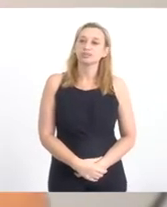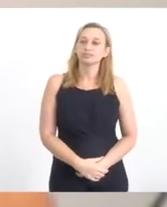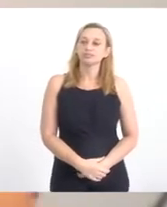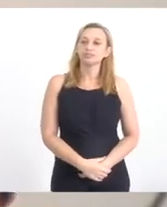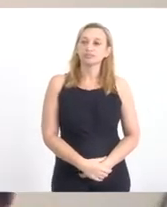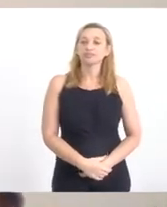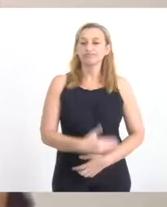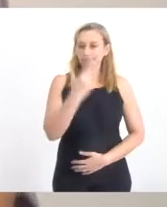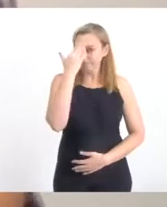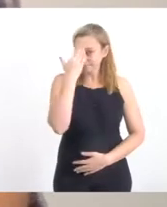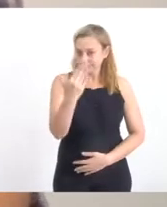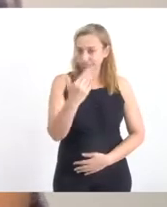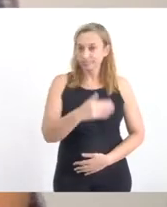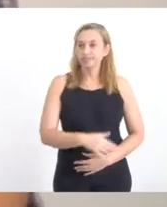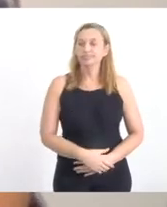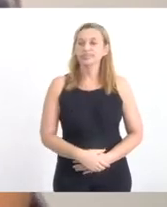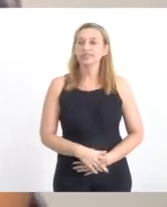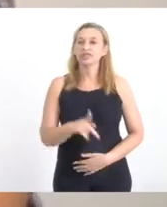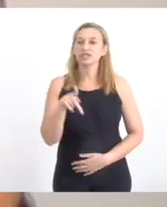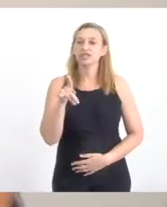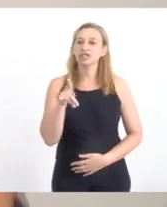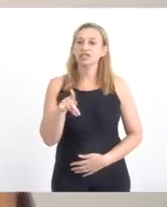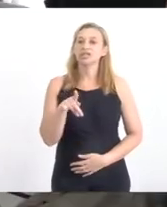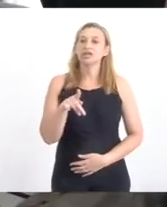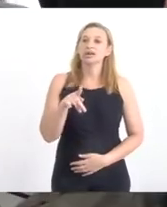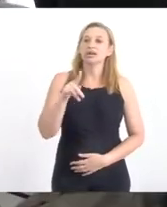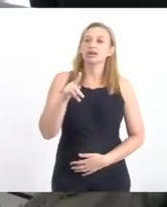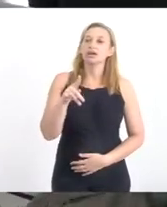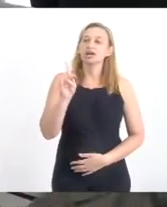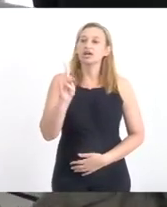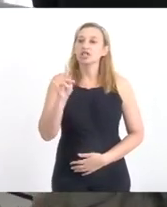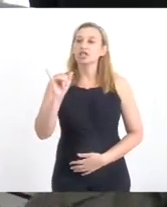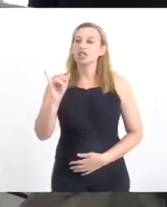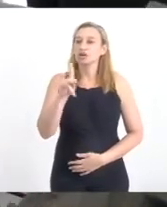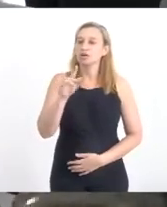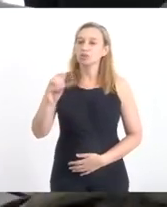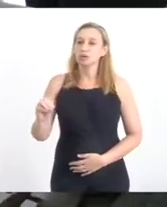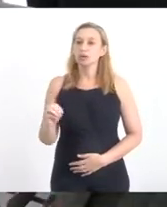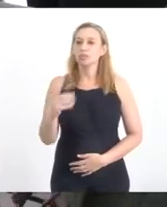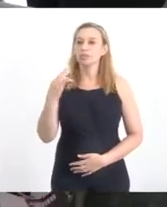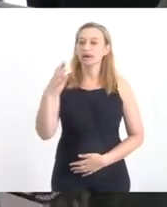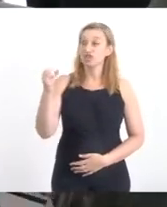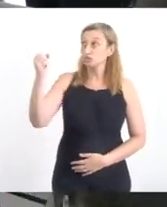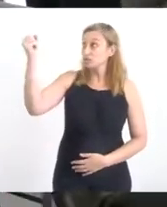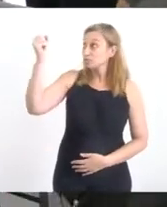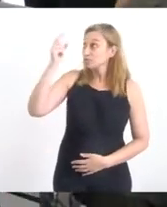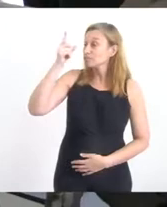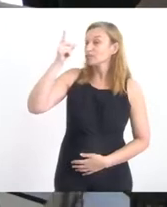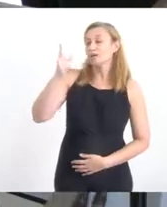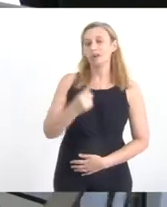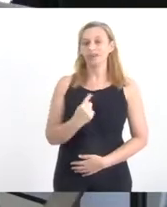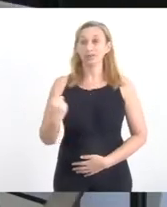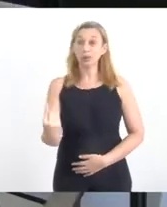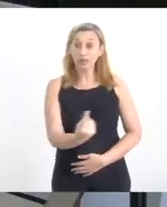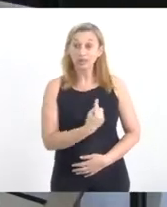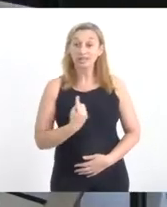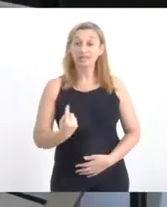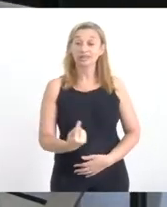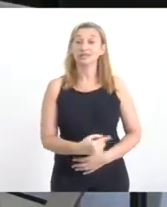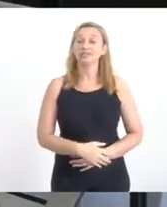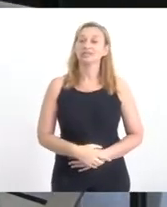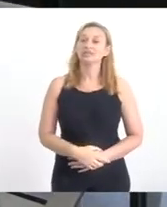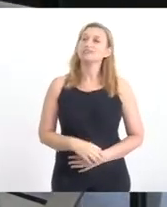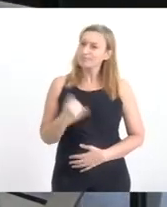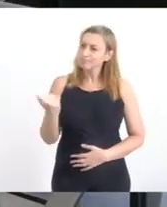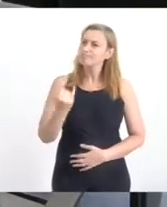é muito obrigado Kiko Betinho é sem dúvida nenhuma uma inspiração para todos nós né